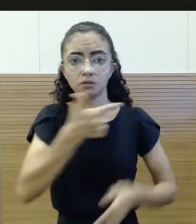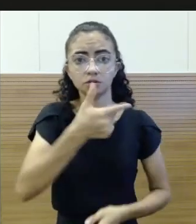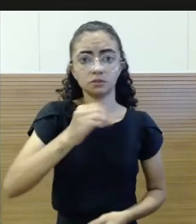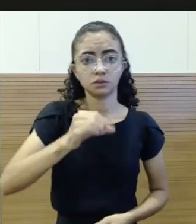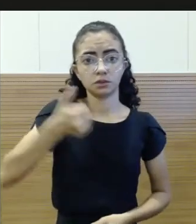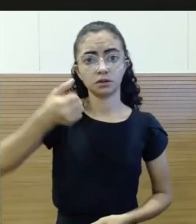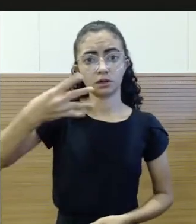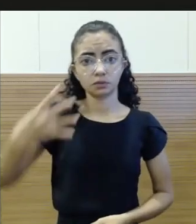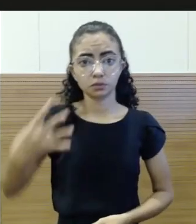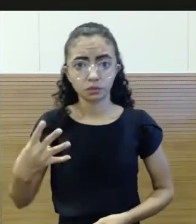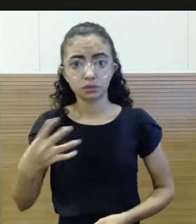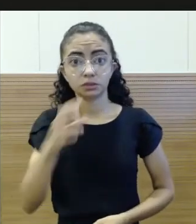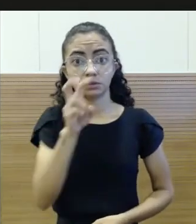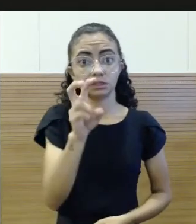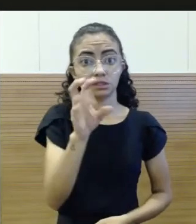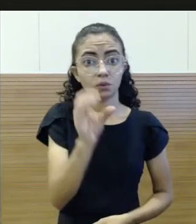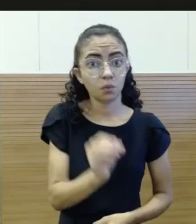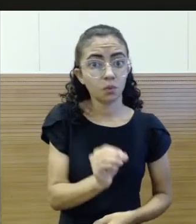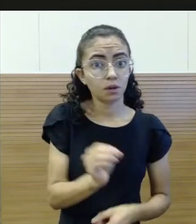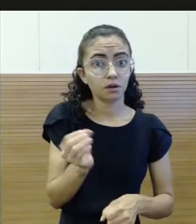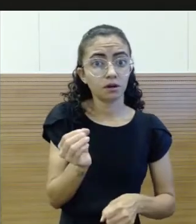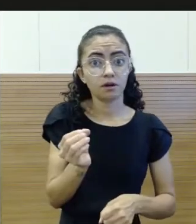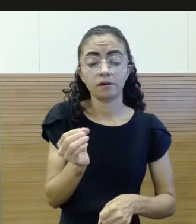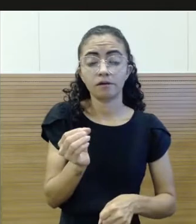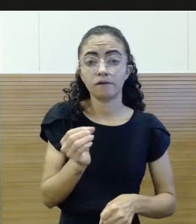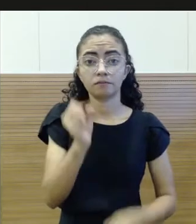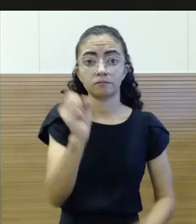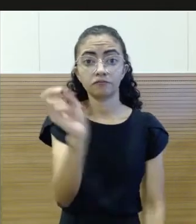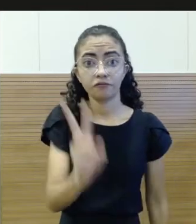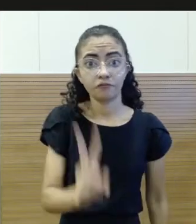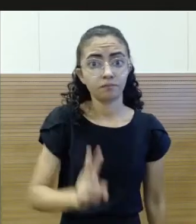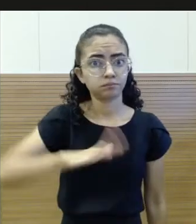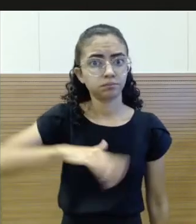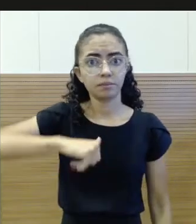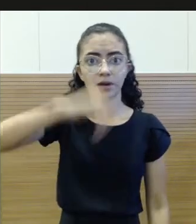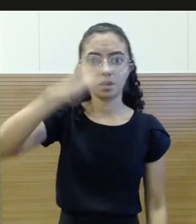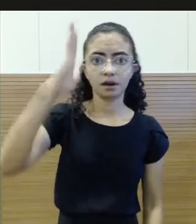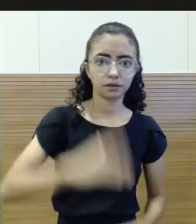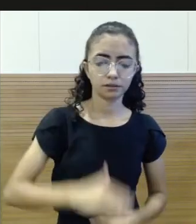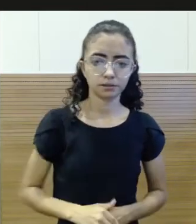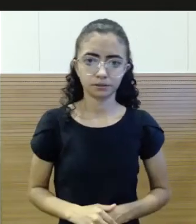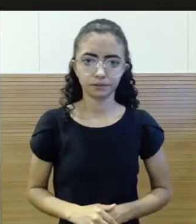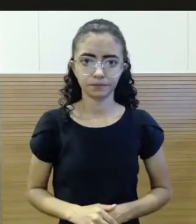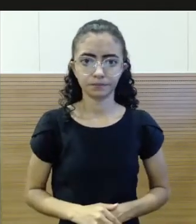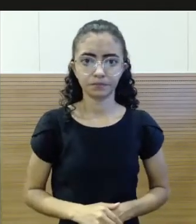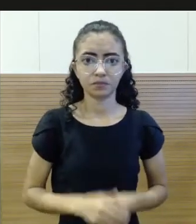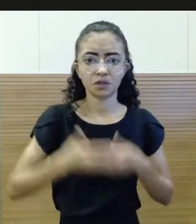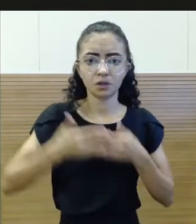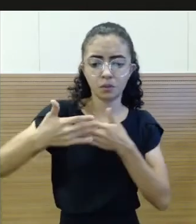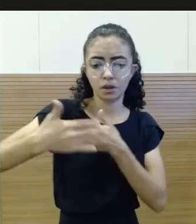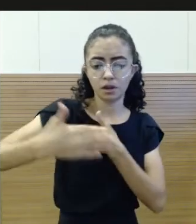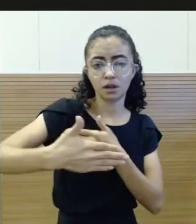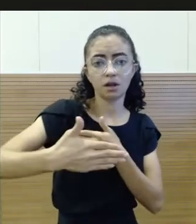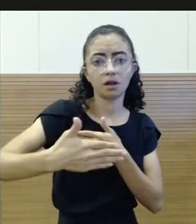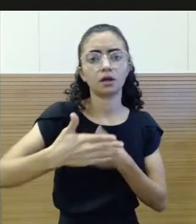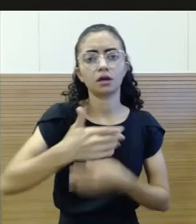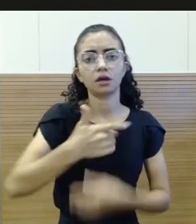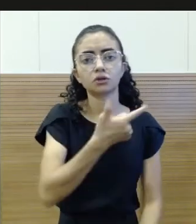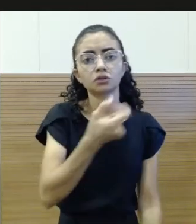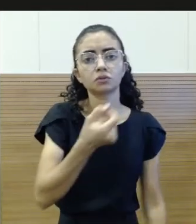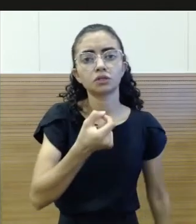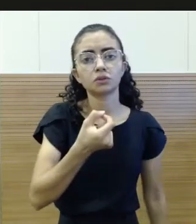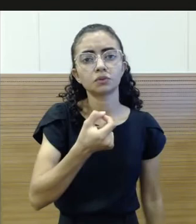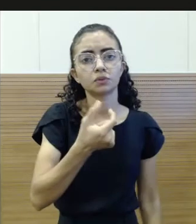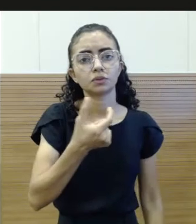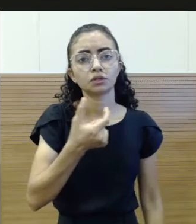para ultraprocessados, e com a projeção até 2019, a gente tem aí 3 ou mais vezes